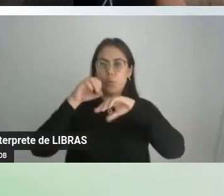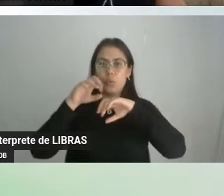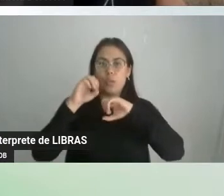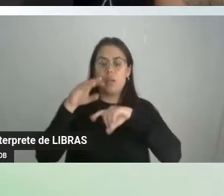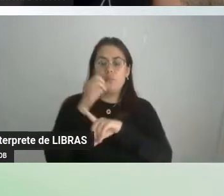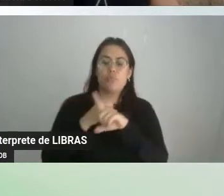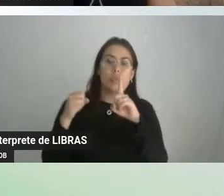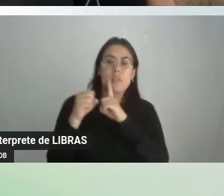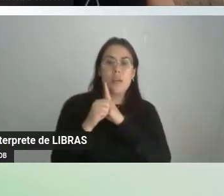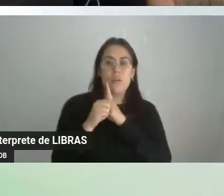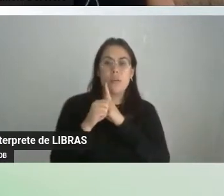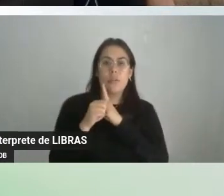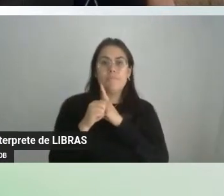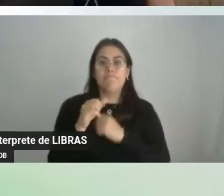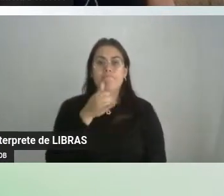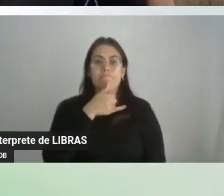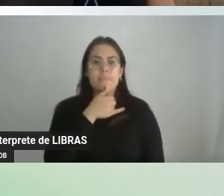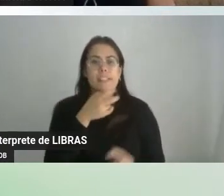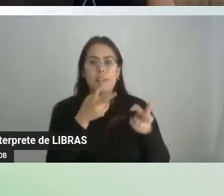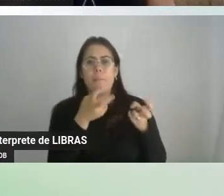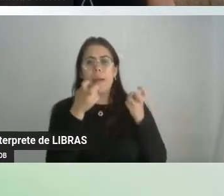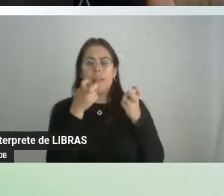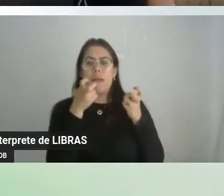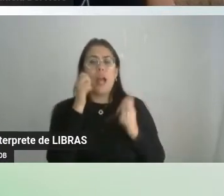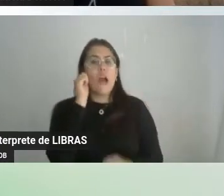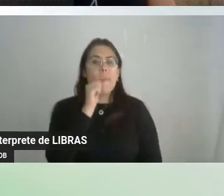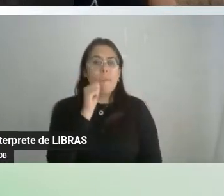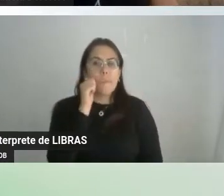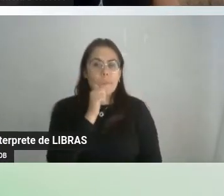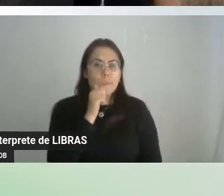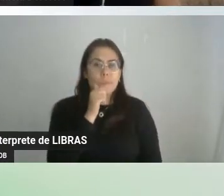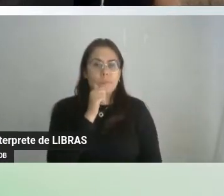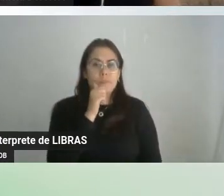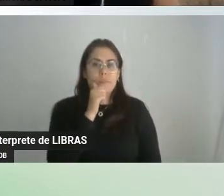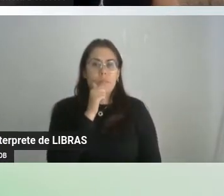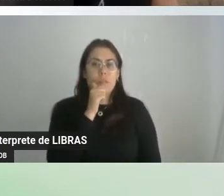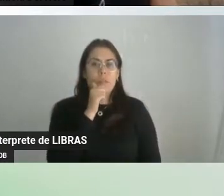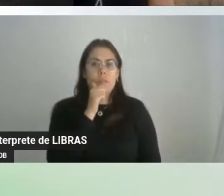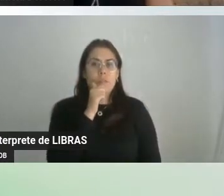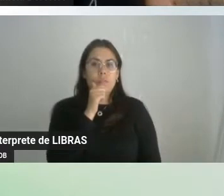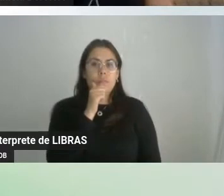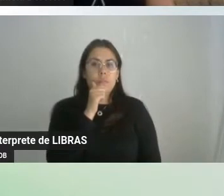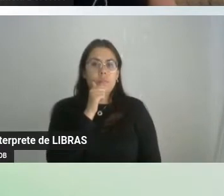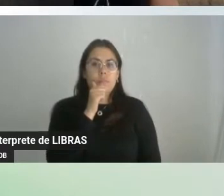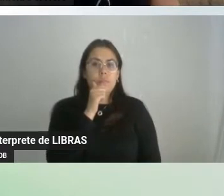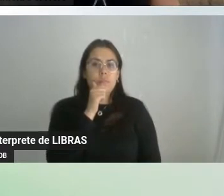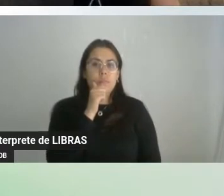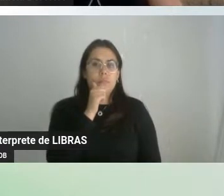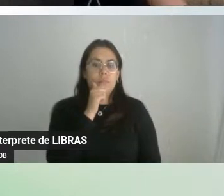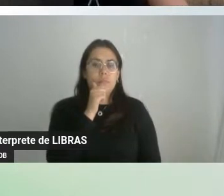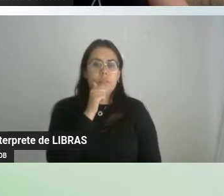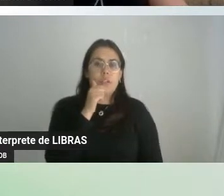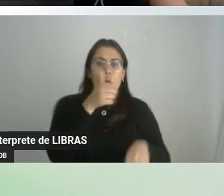social, infelizmente, a mulher muitas vezes se coloca numa posição de assumir essas outras